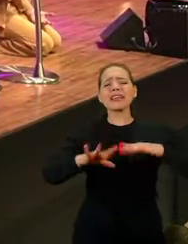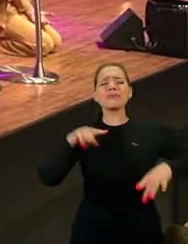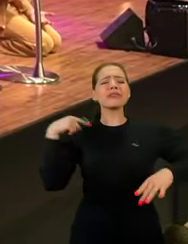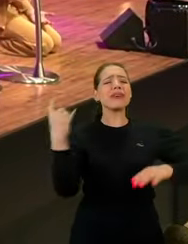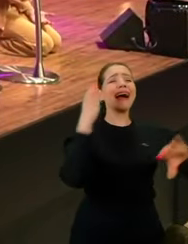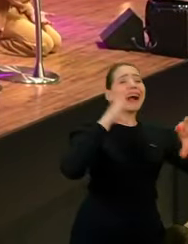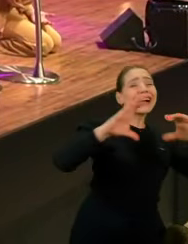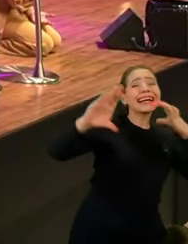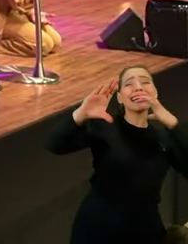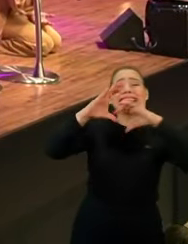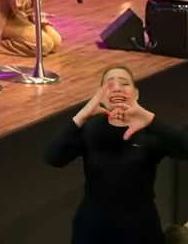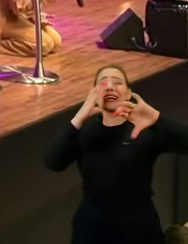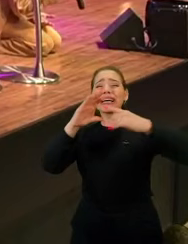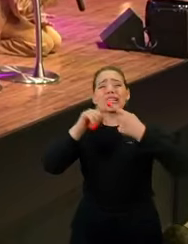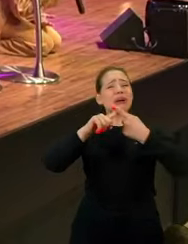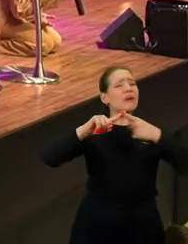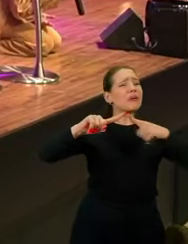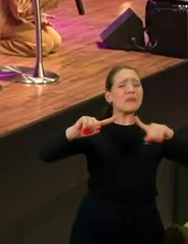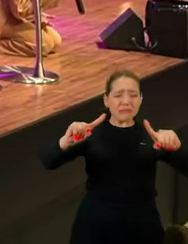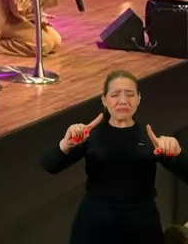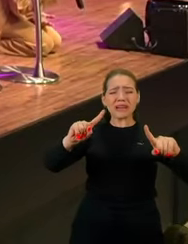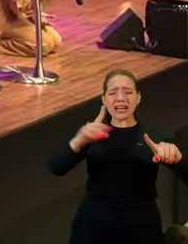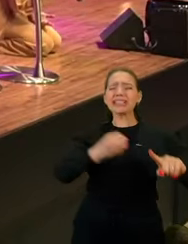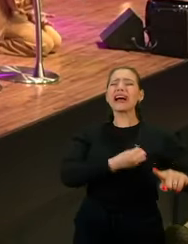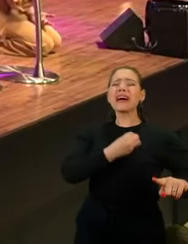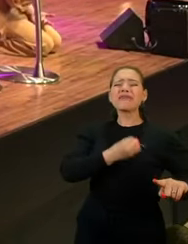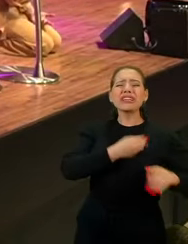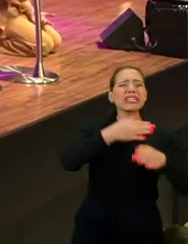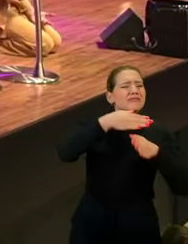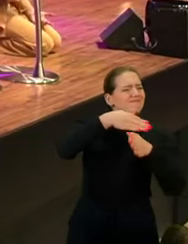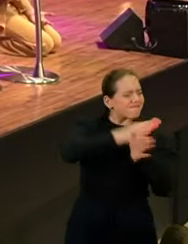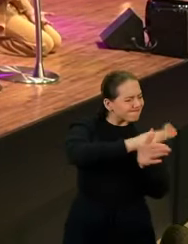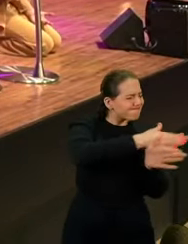Nós queremos ser parecidas contigo, Jesus. Dobra-nos.